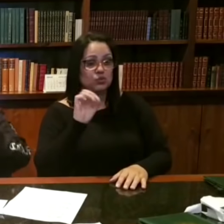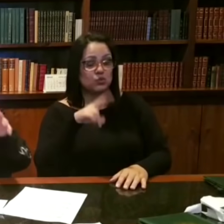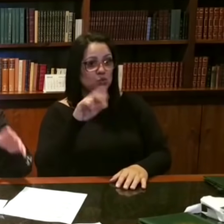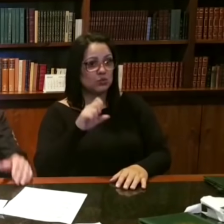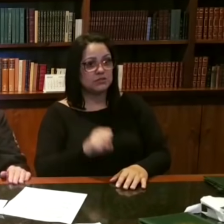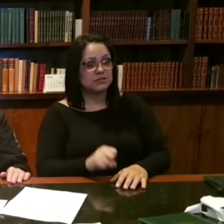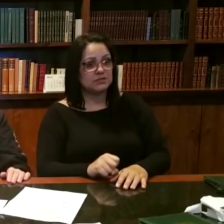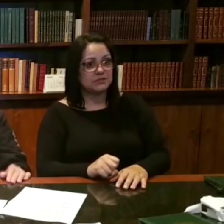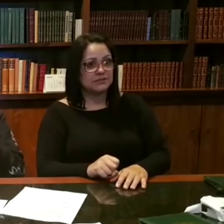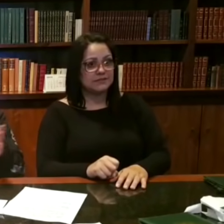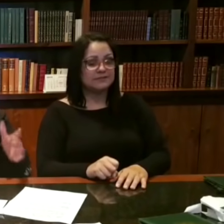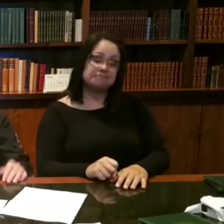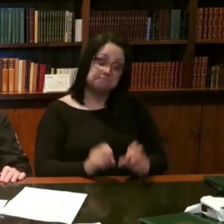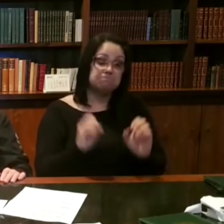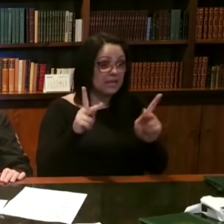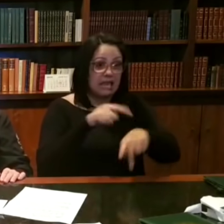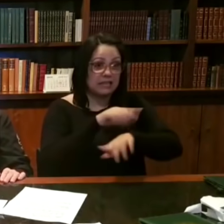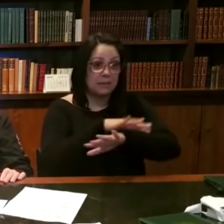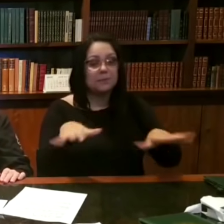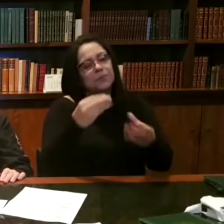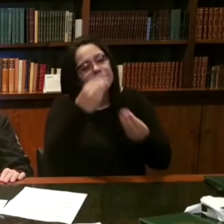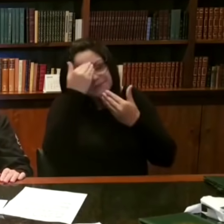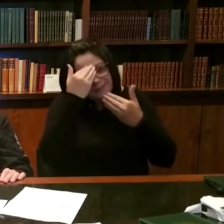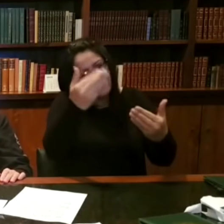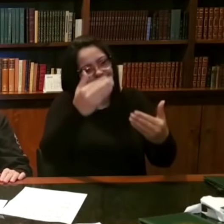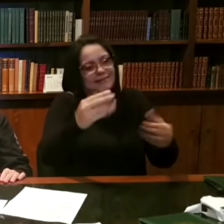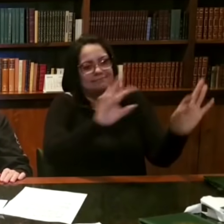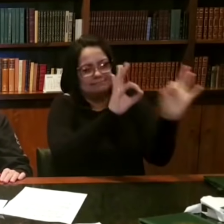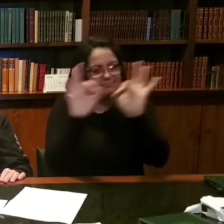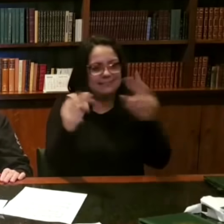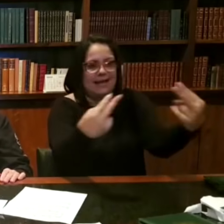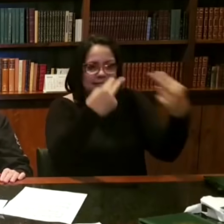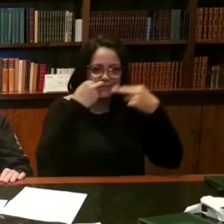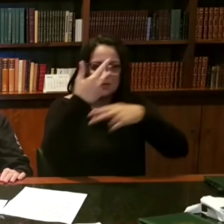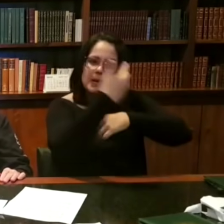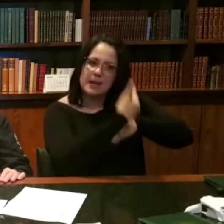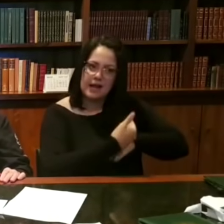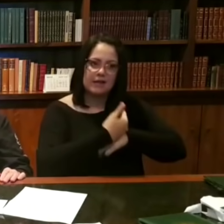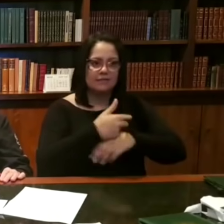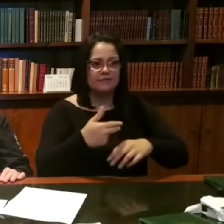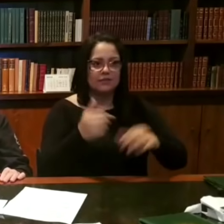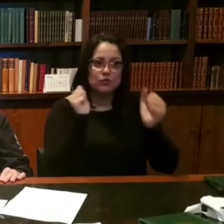time. Tudo bem. Então, muito obrigado pela presença,